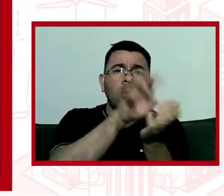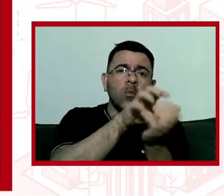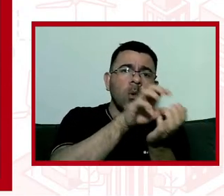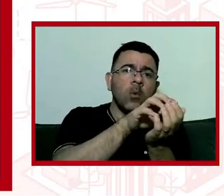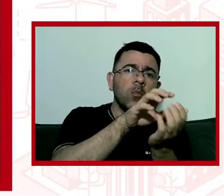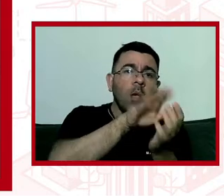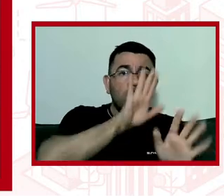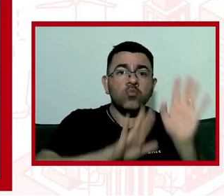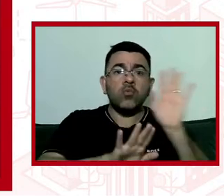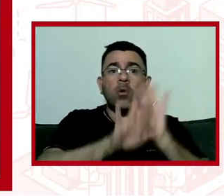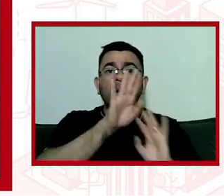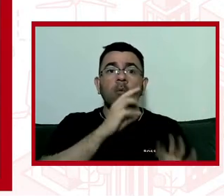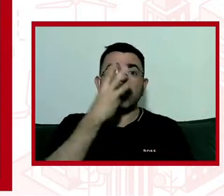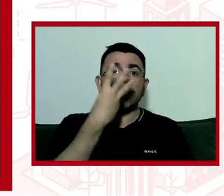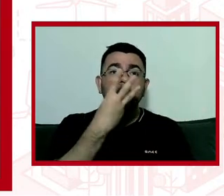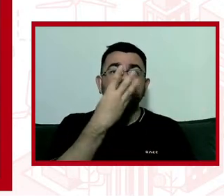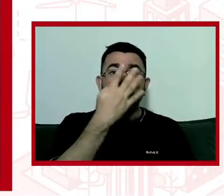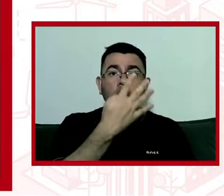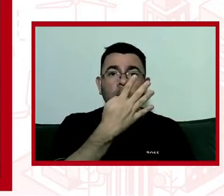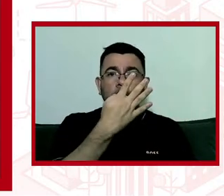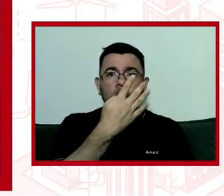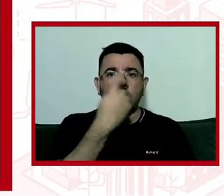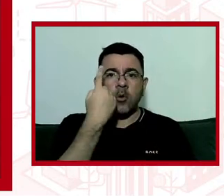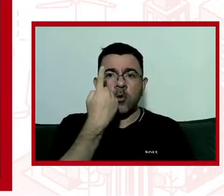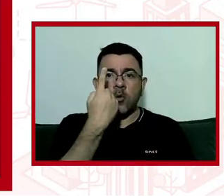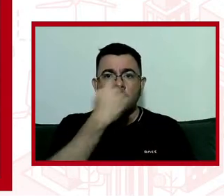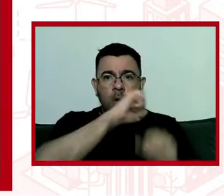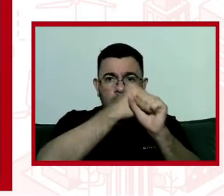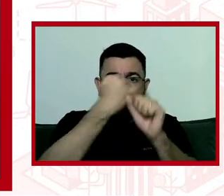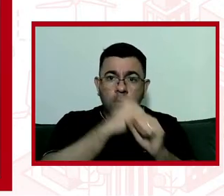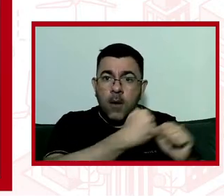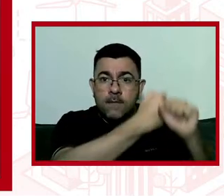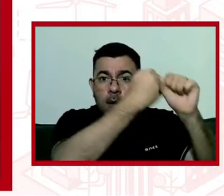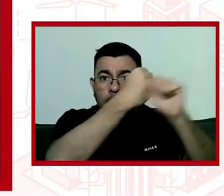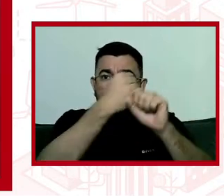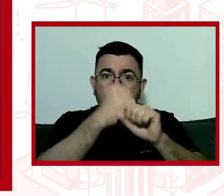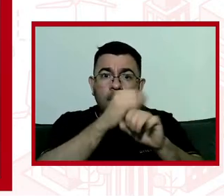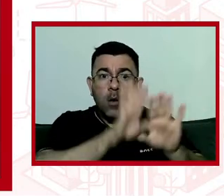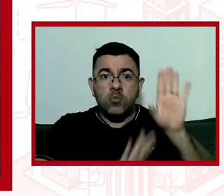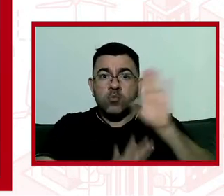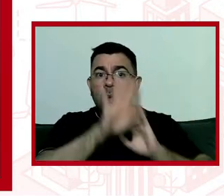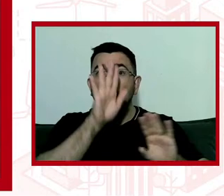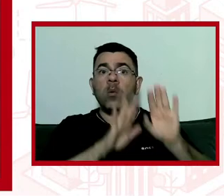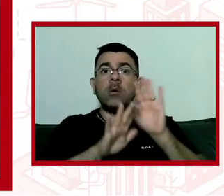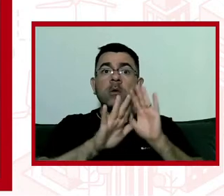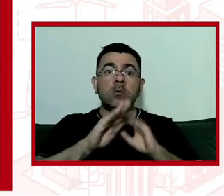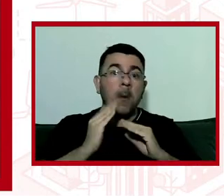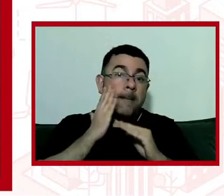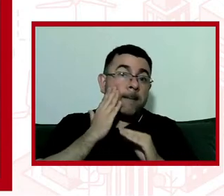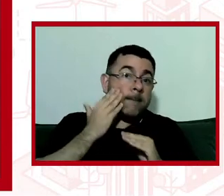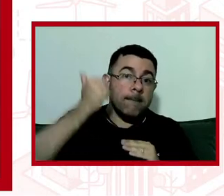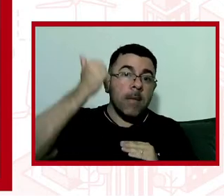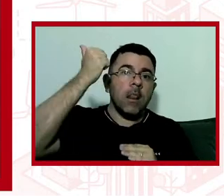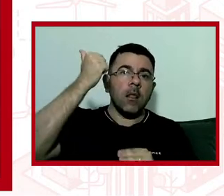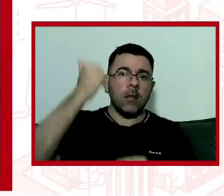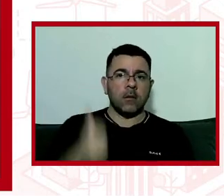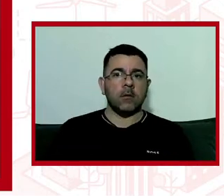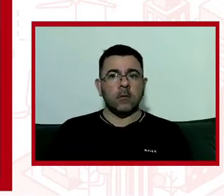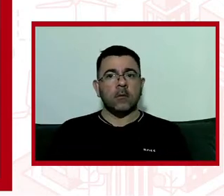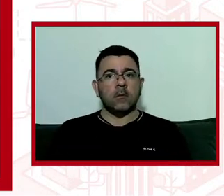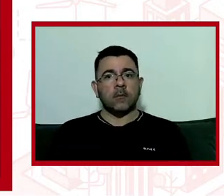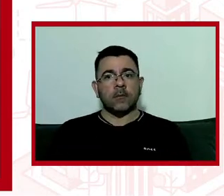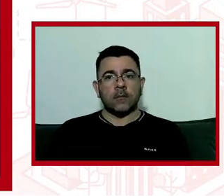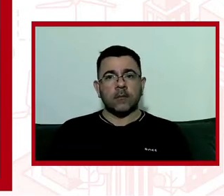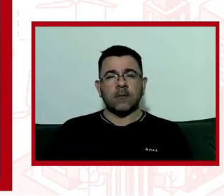eu quero pelo menos uma obra e a mais a de maior risco sendo feita na idade então pela primeira vez na história do